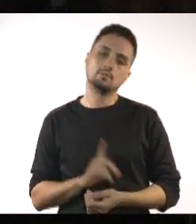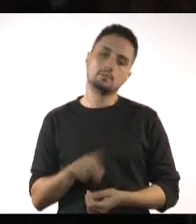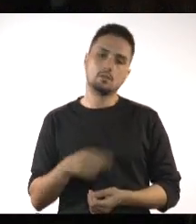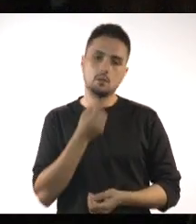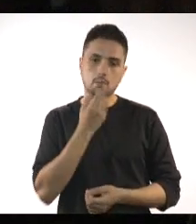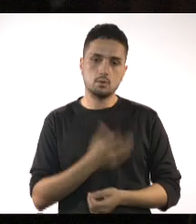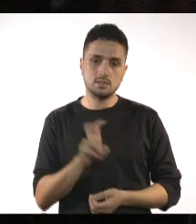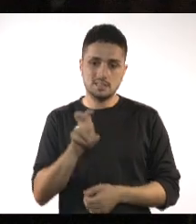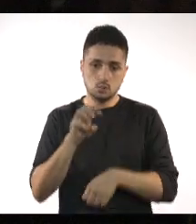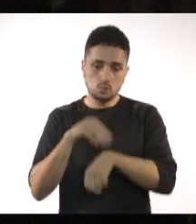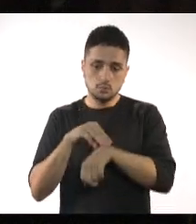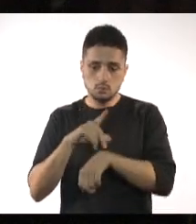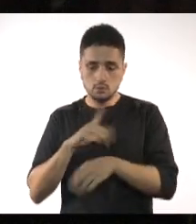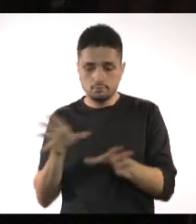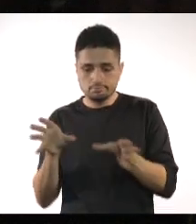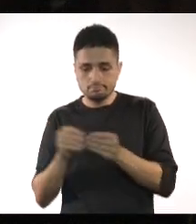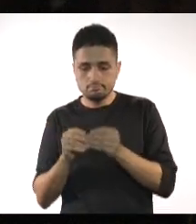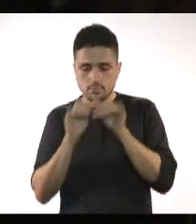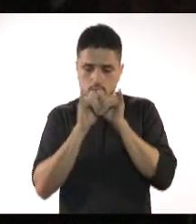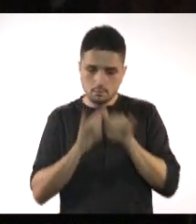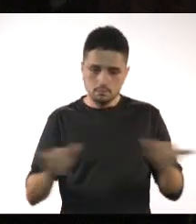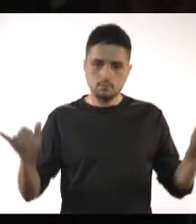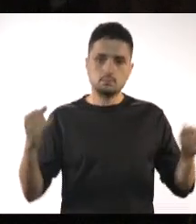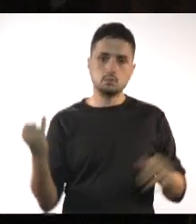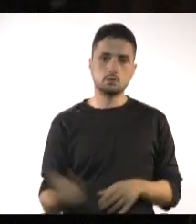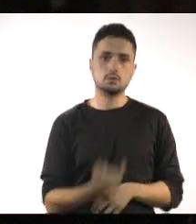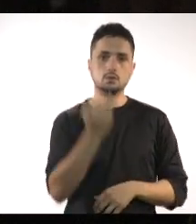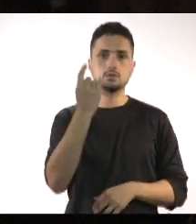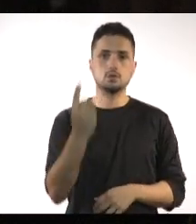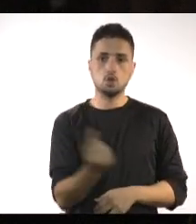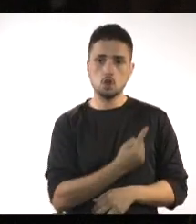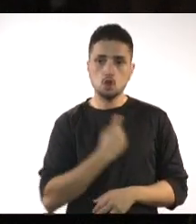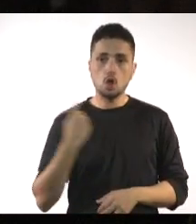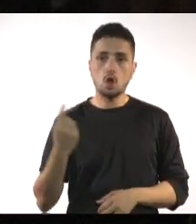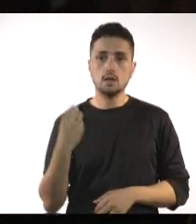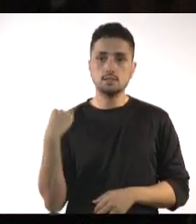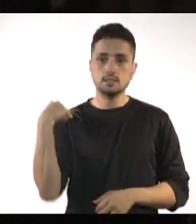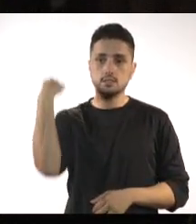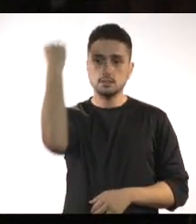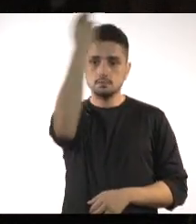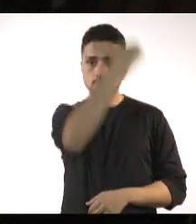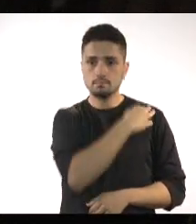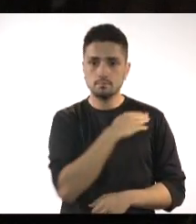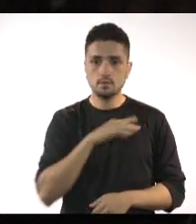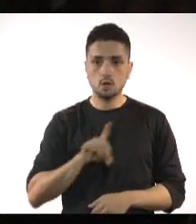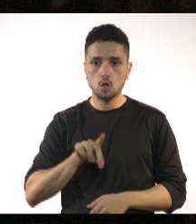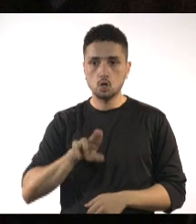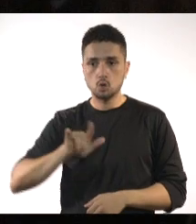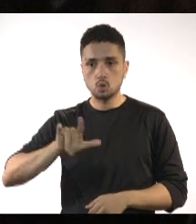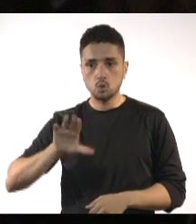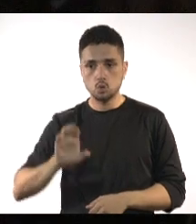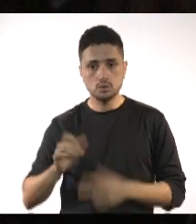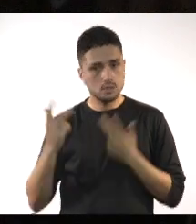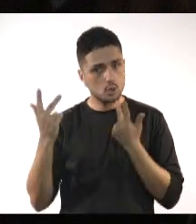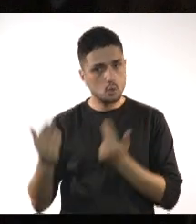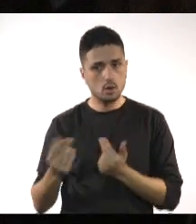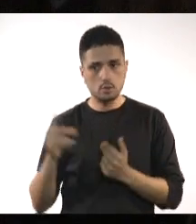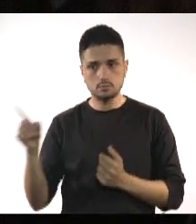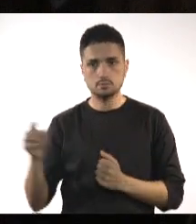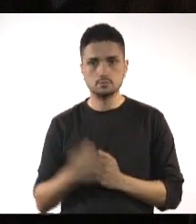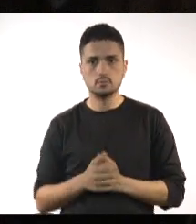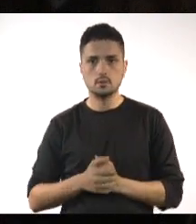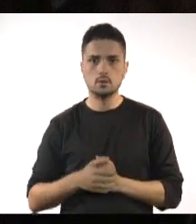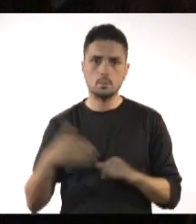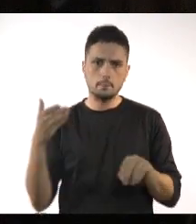minutos, que nós sejamos irmãs dulce, que a gente possa se inspirar nesse trabalho de participar ativamente